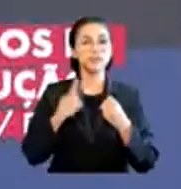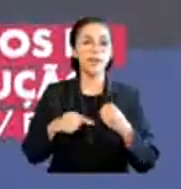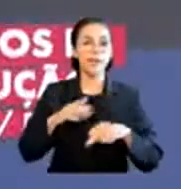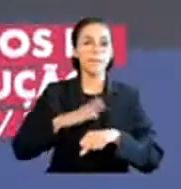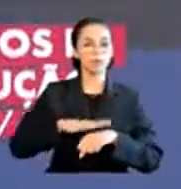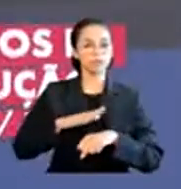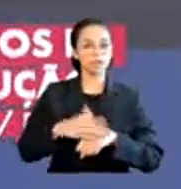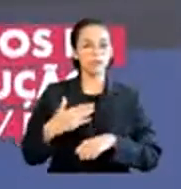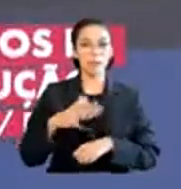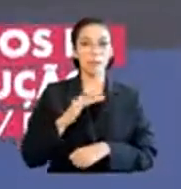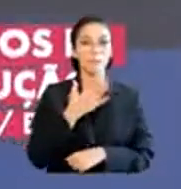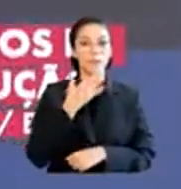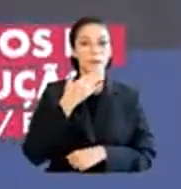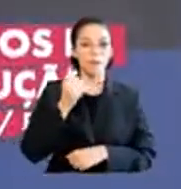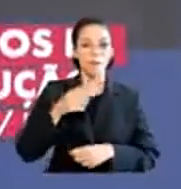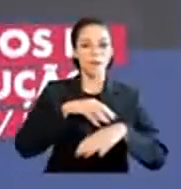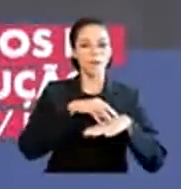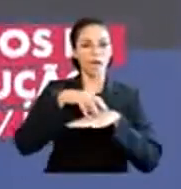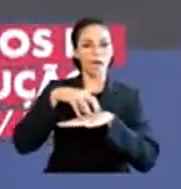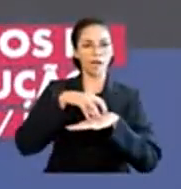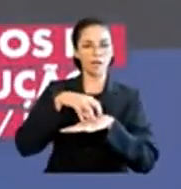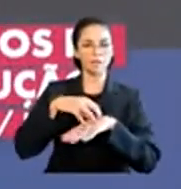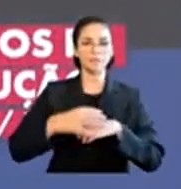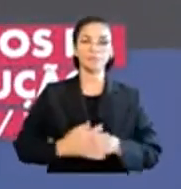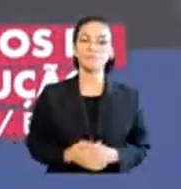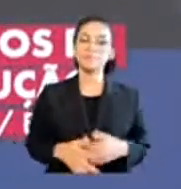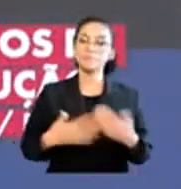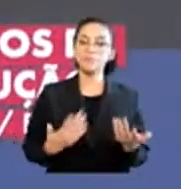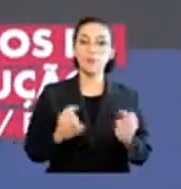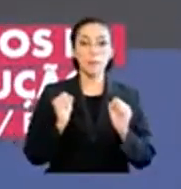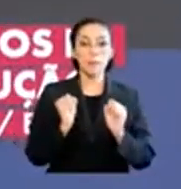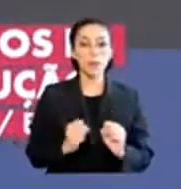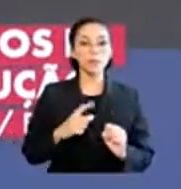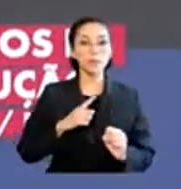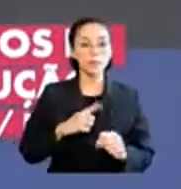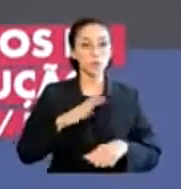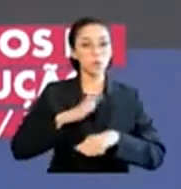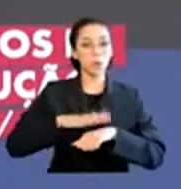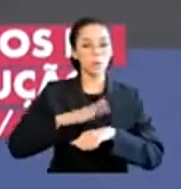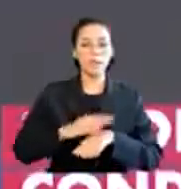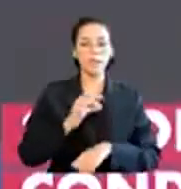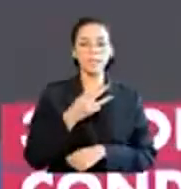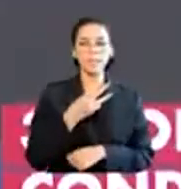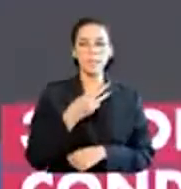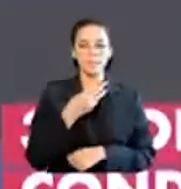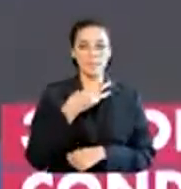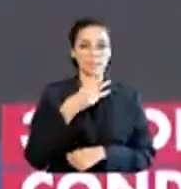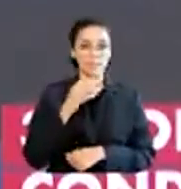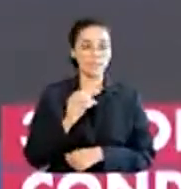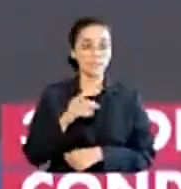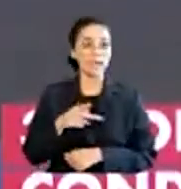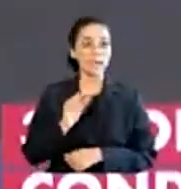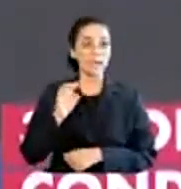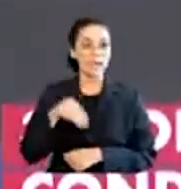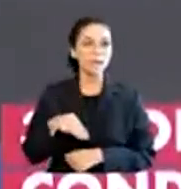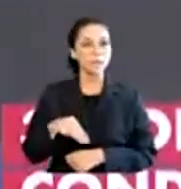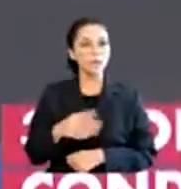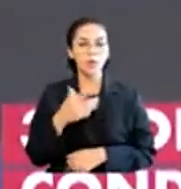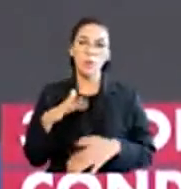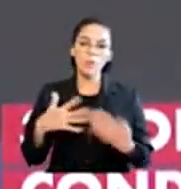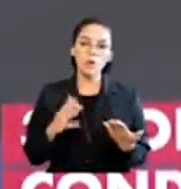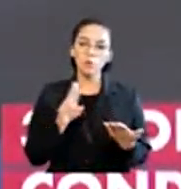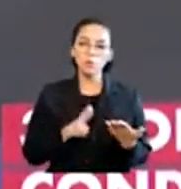a autonomia do Fiat Scudo elétrico pode chegar a 330 km nas condições ideais. Para um veículo de carga, é uma